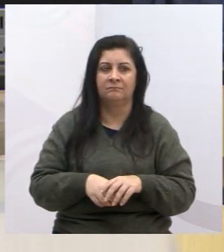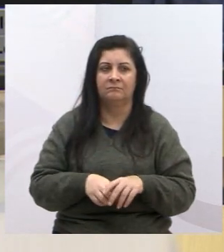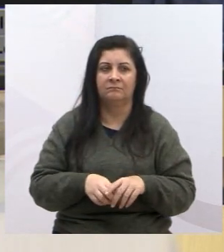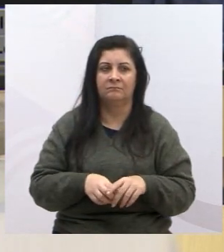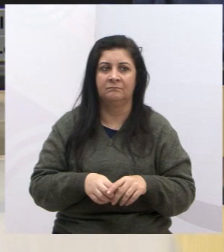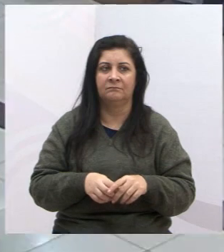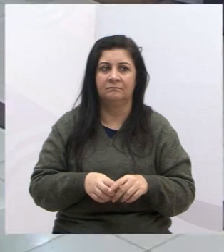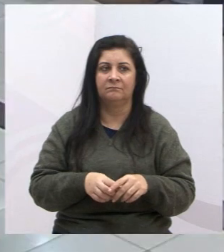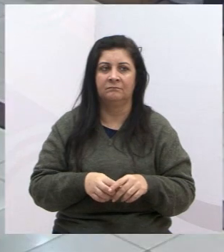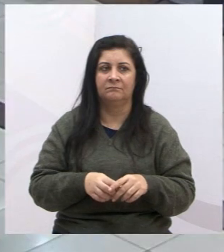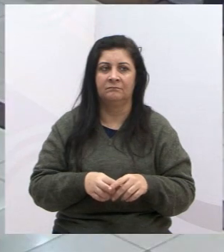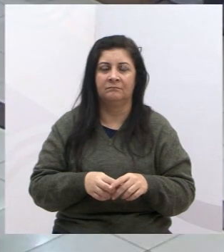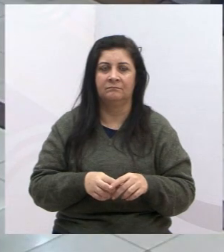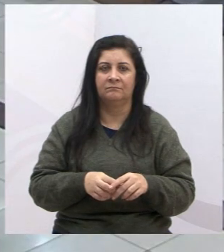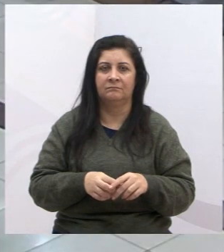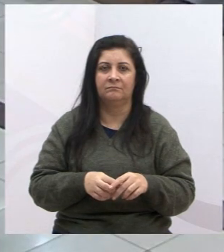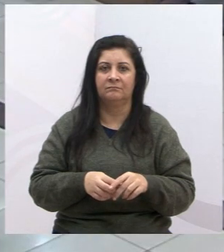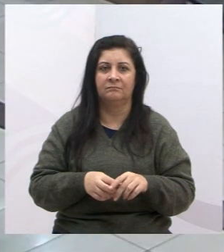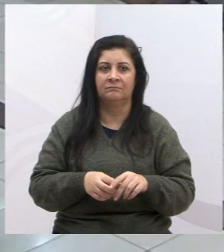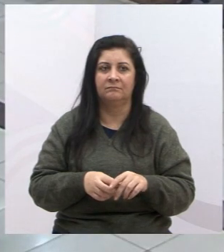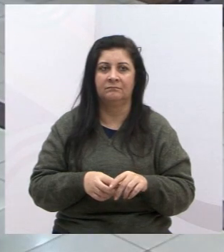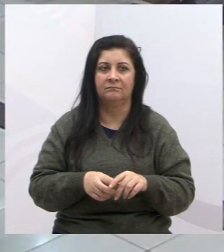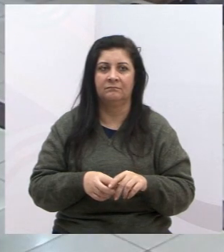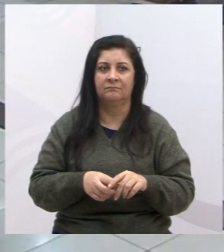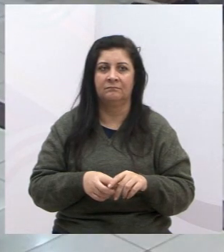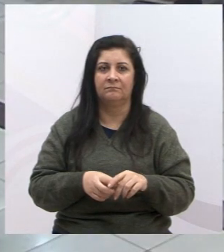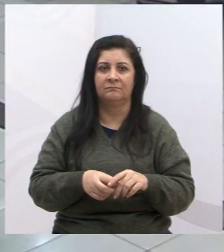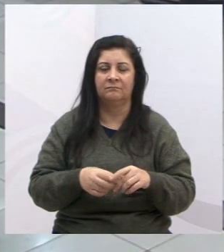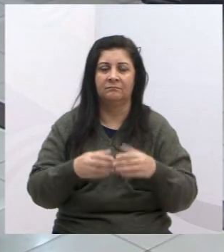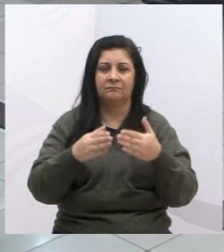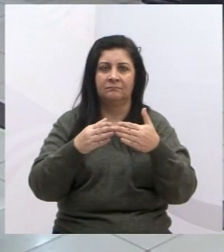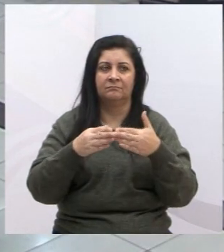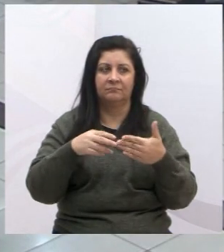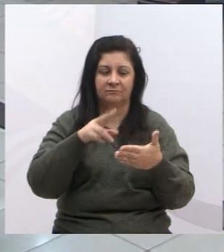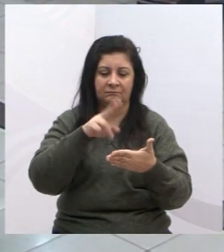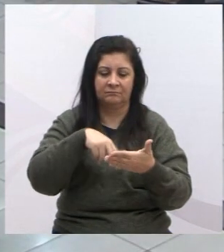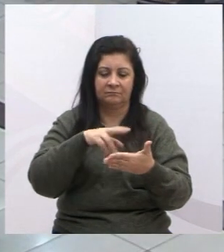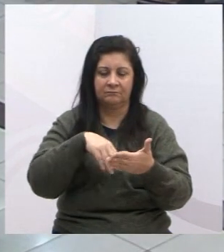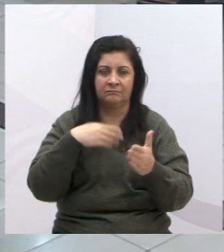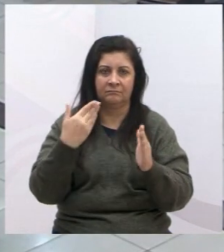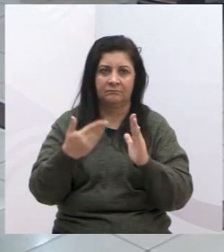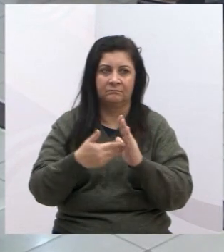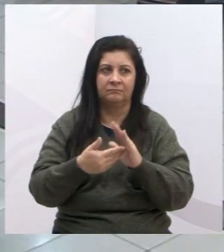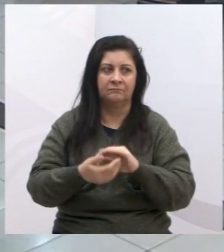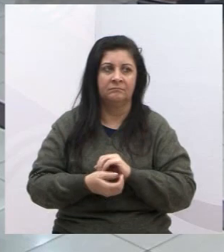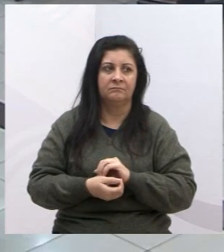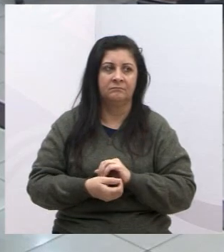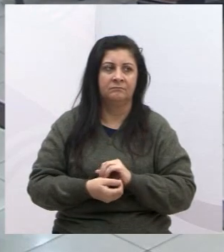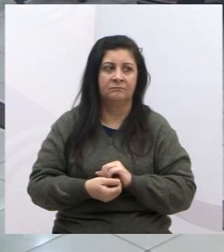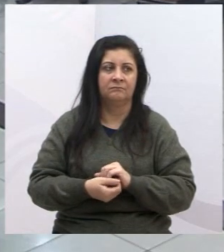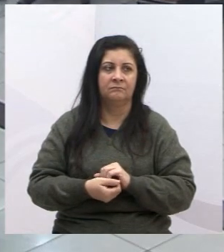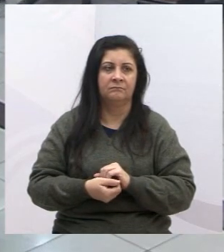Aliás, foi pedido para ler na íntegra. Desculpa, senhor presidente.